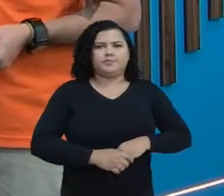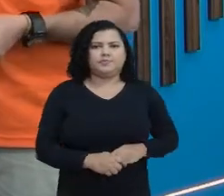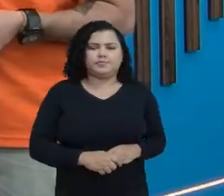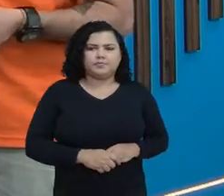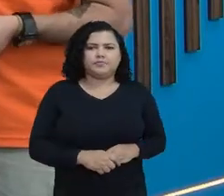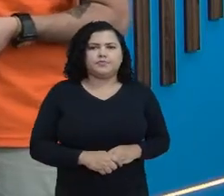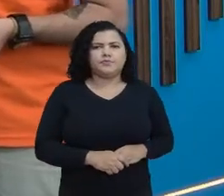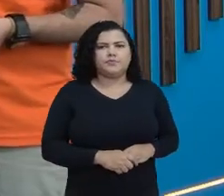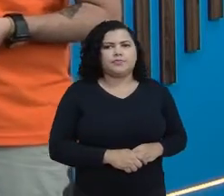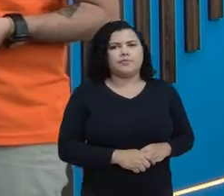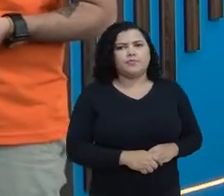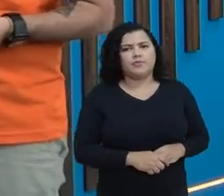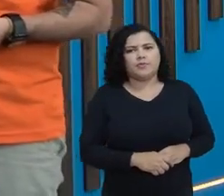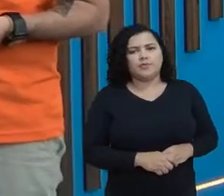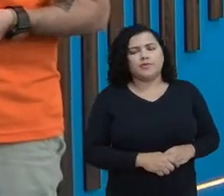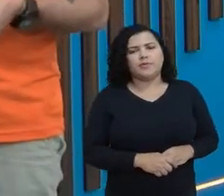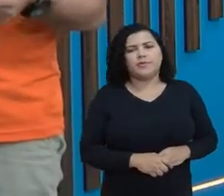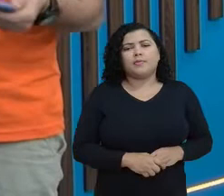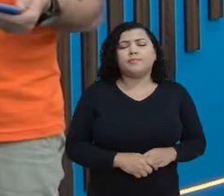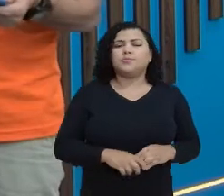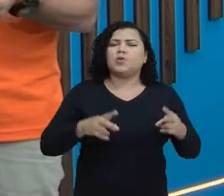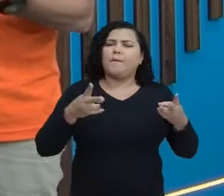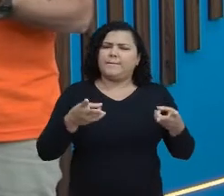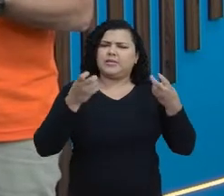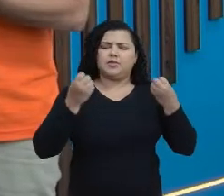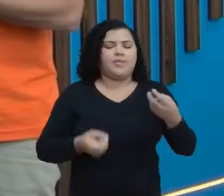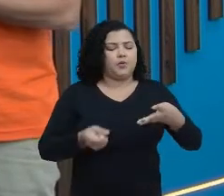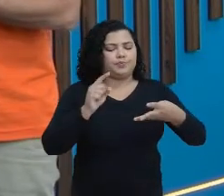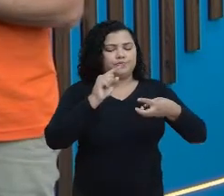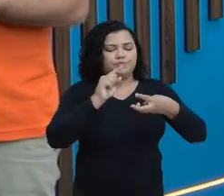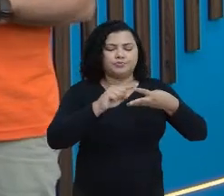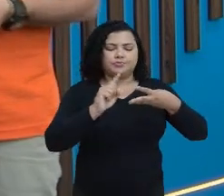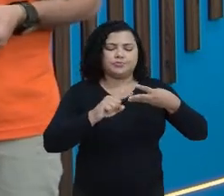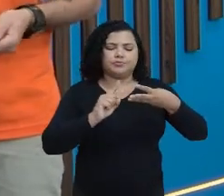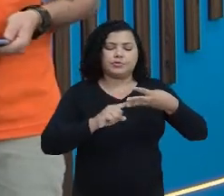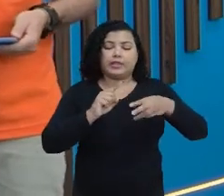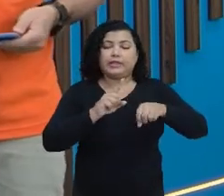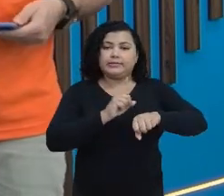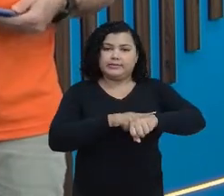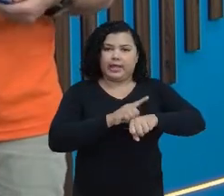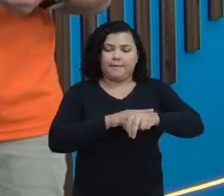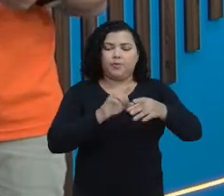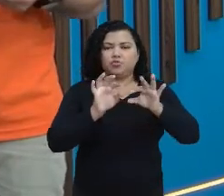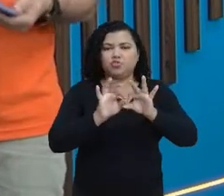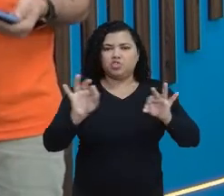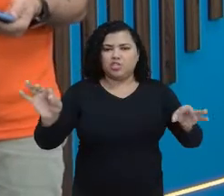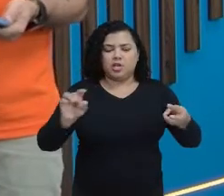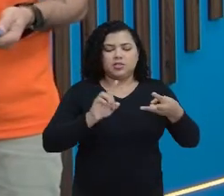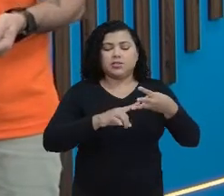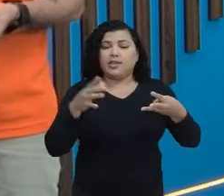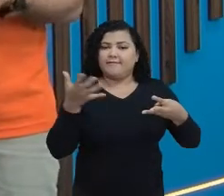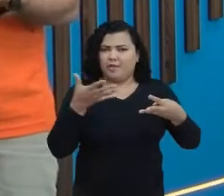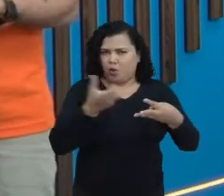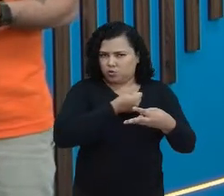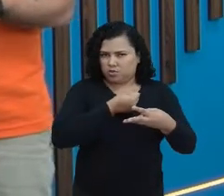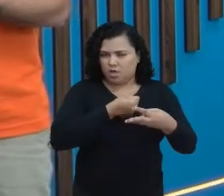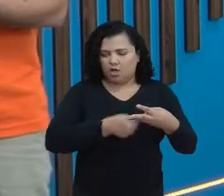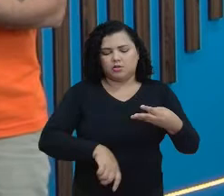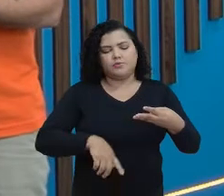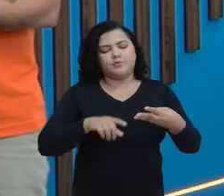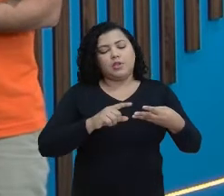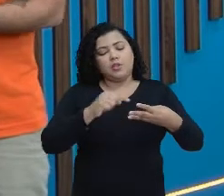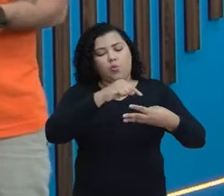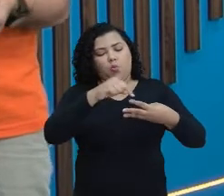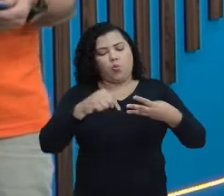Então, analisando aí as grandezas tempo, distância e velocidade, a gente vai começar a perceber que a relação entre